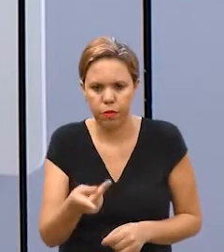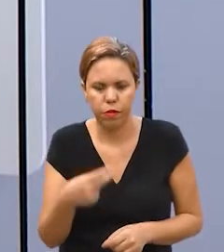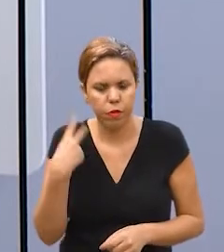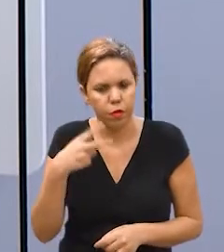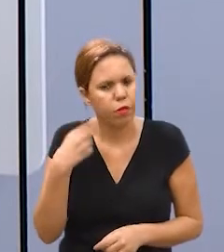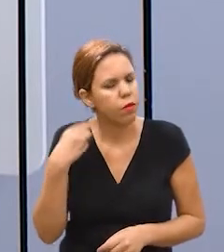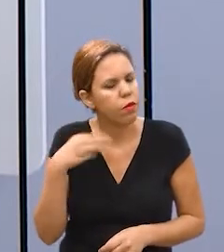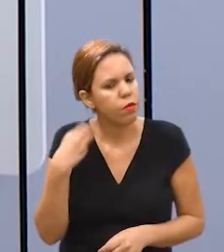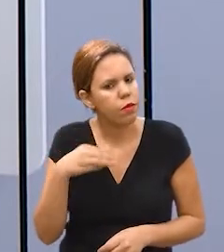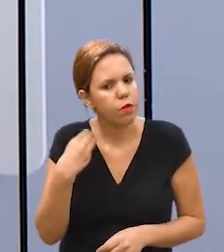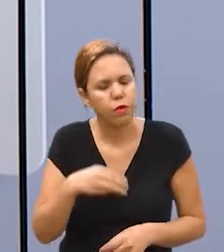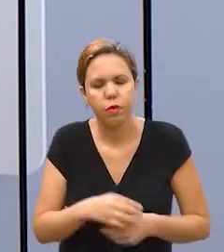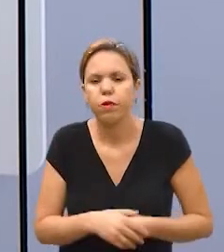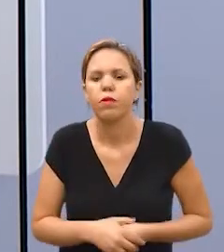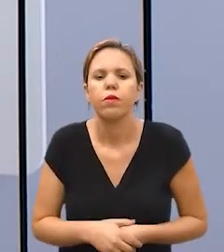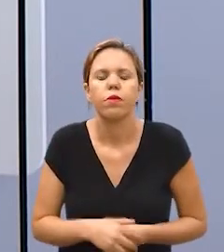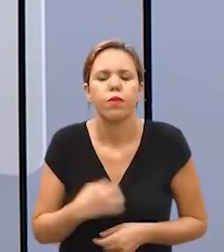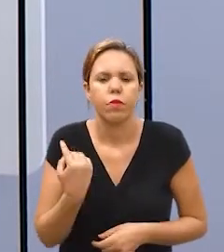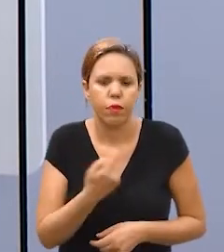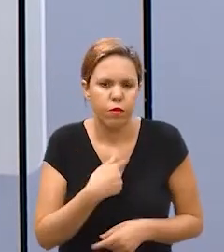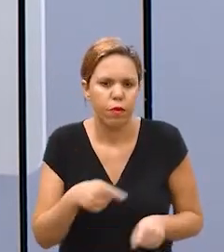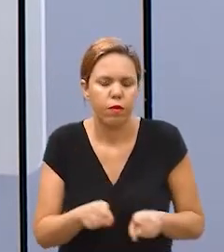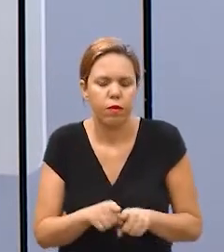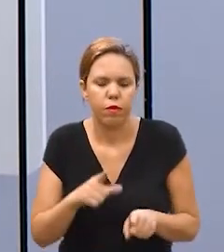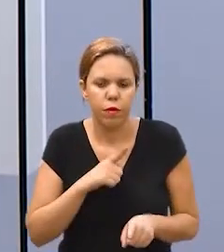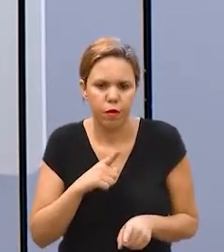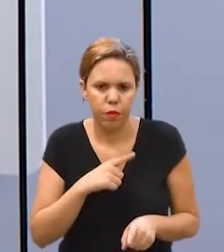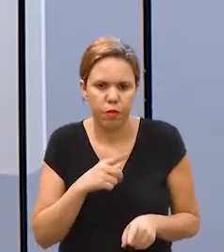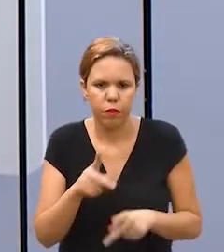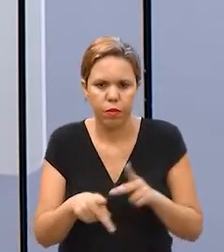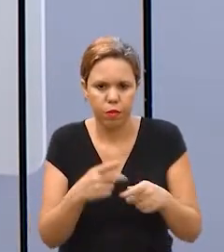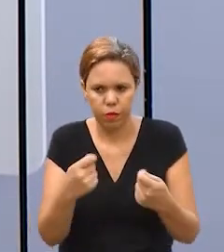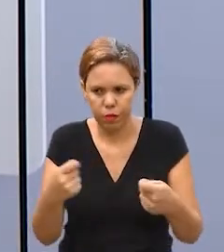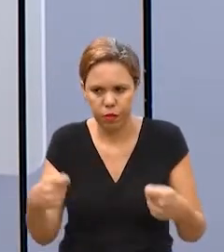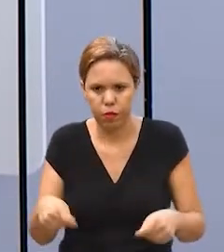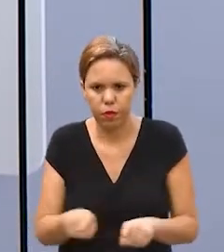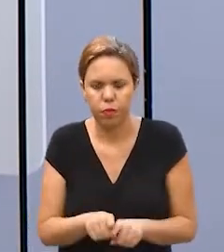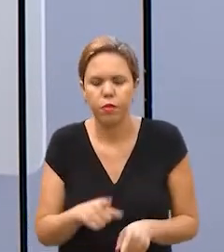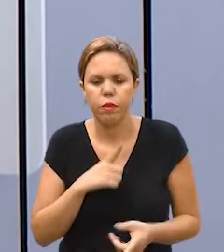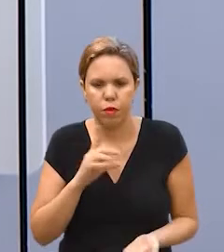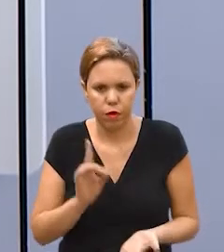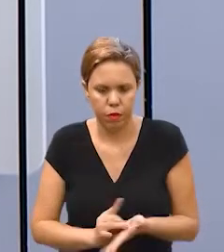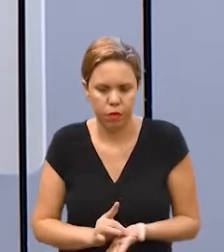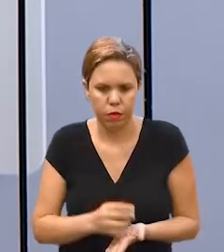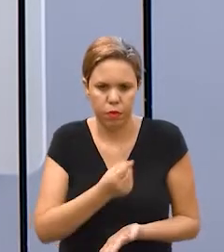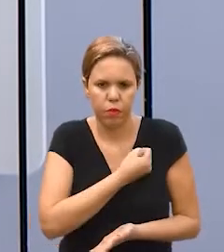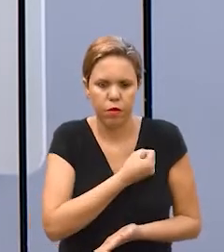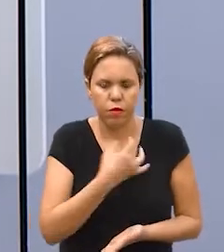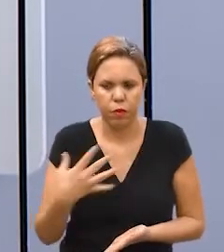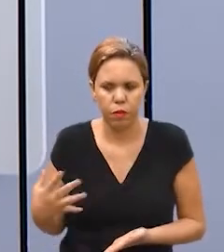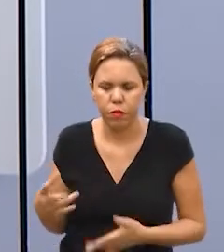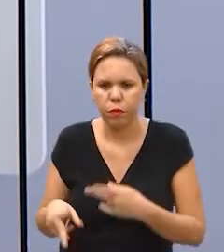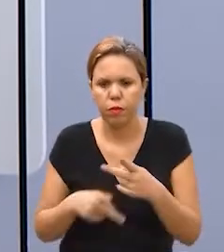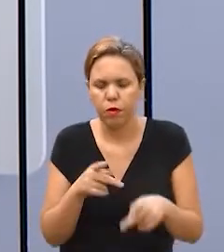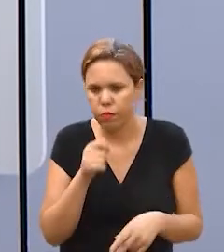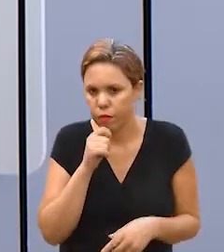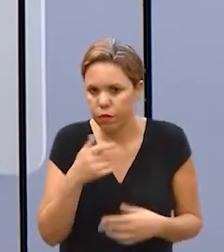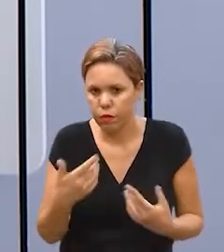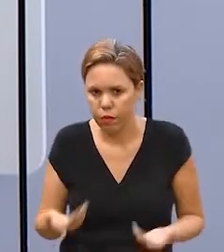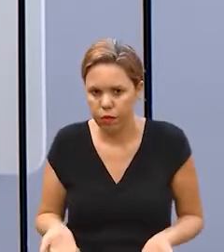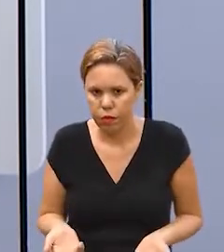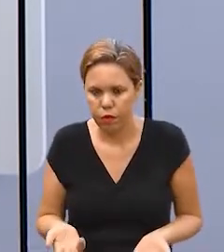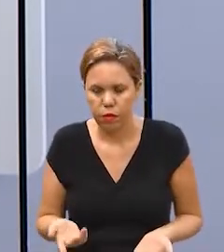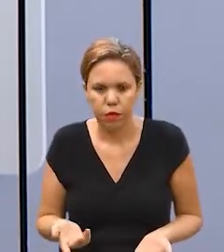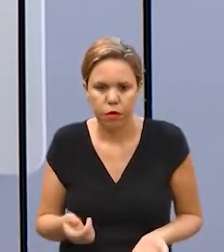falado pela vereadora Mariana Conte, e nós temos uma demanda. A demanda ela existe, né, pelos números que nós temos de pessoas